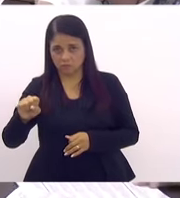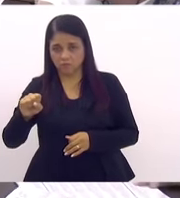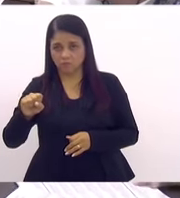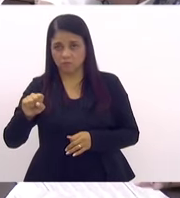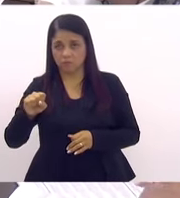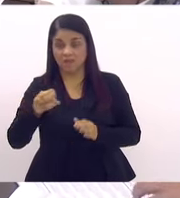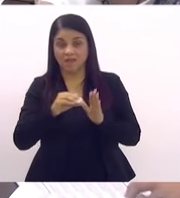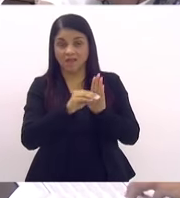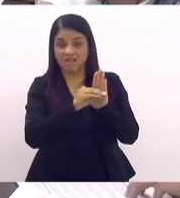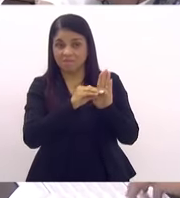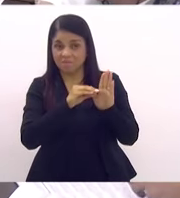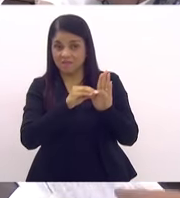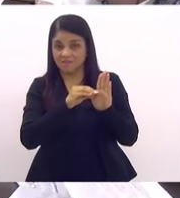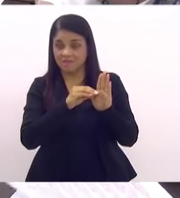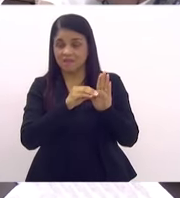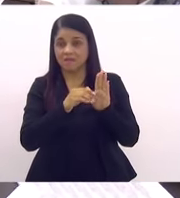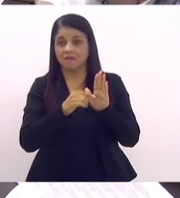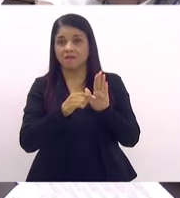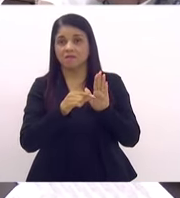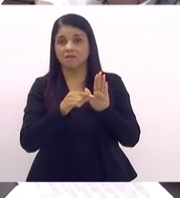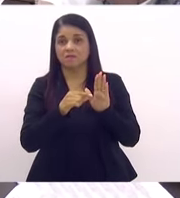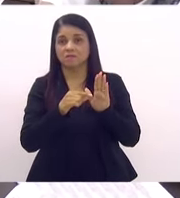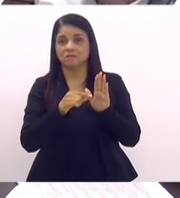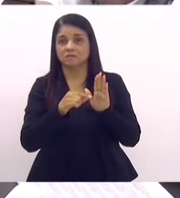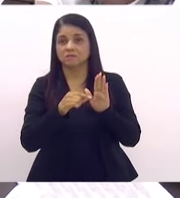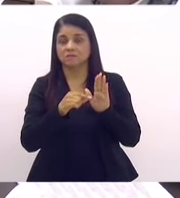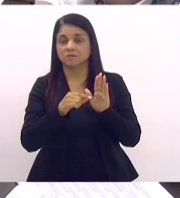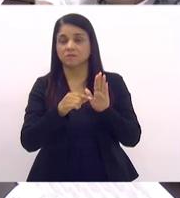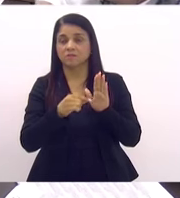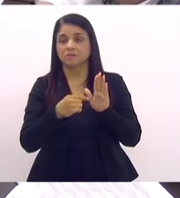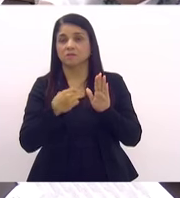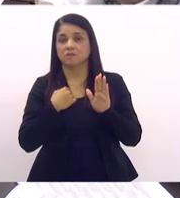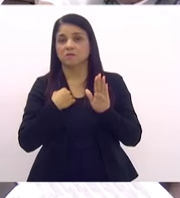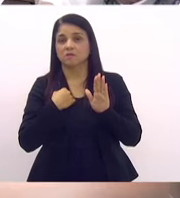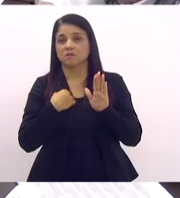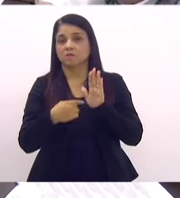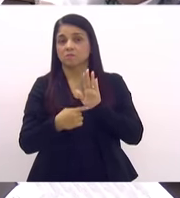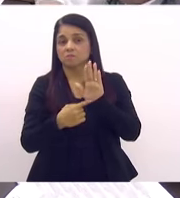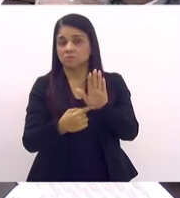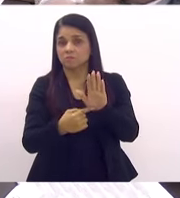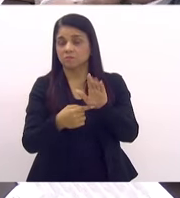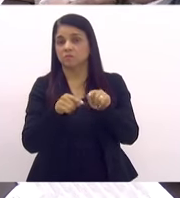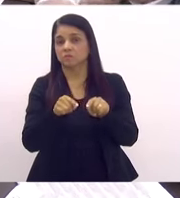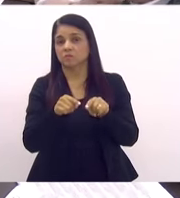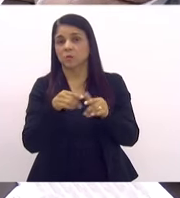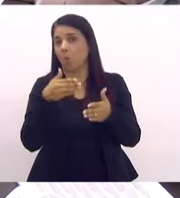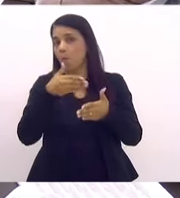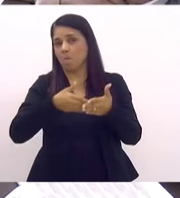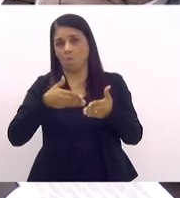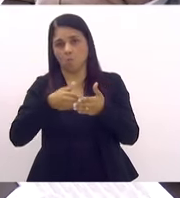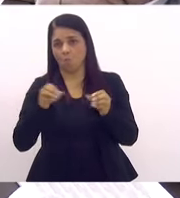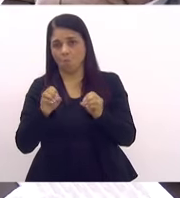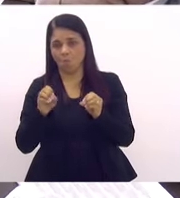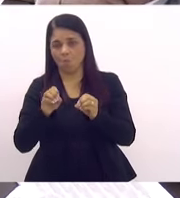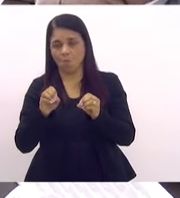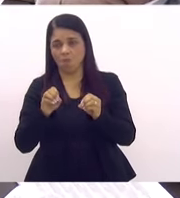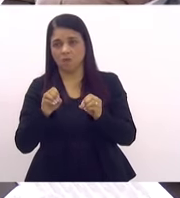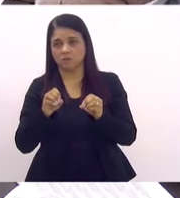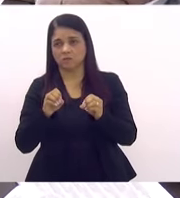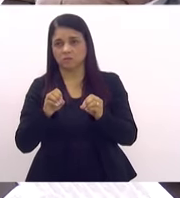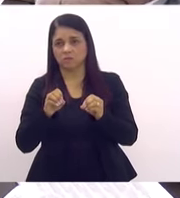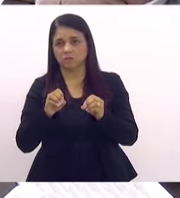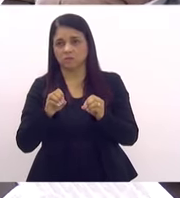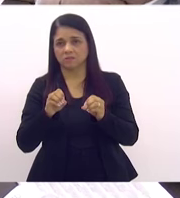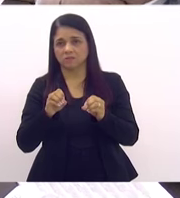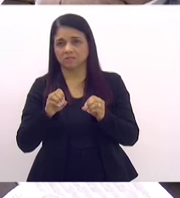A emenda está assim, ó, a presença, só se não está completa para mim, mas está presente em declaração, não impede, mas tem que, ao